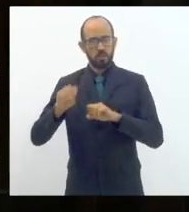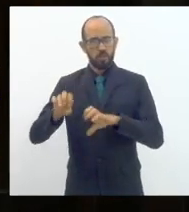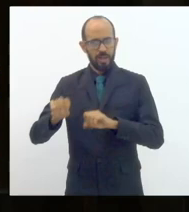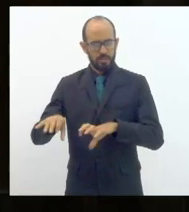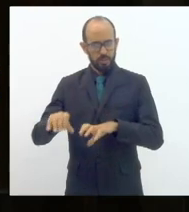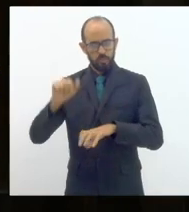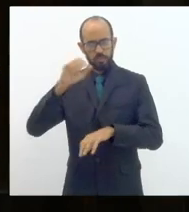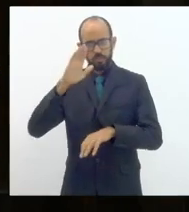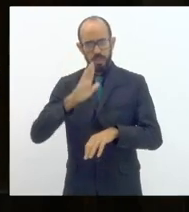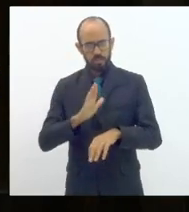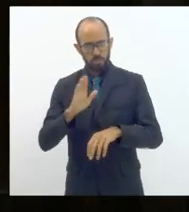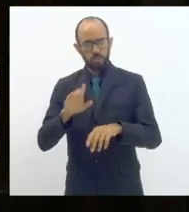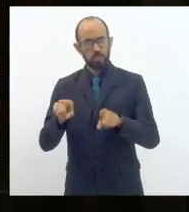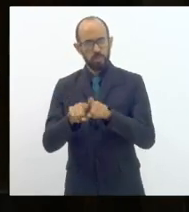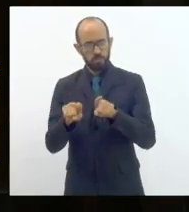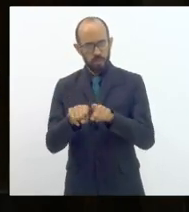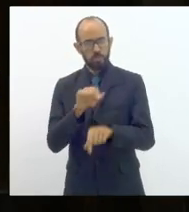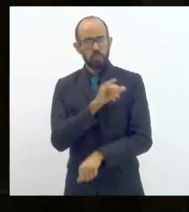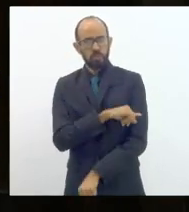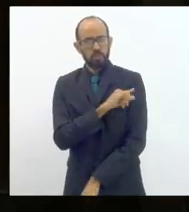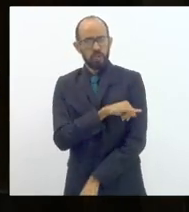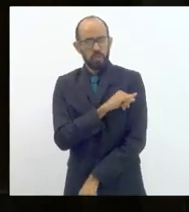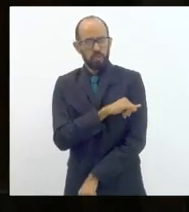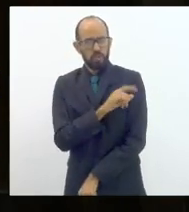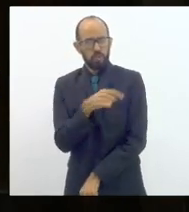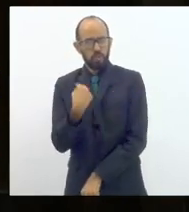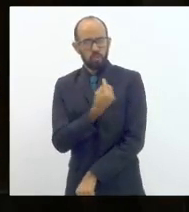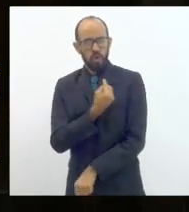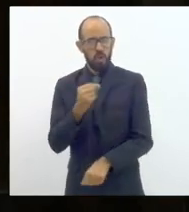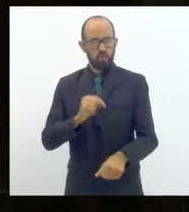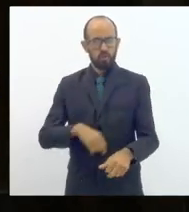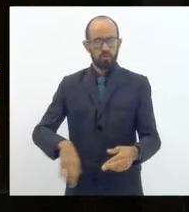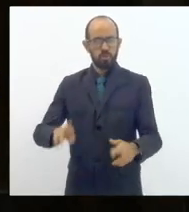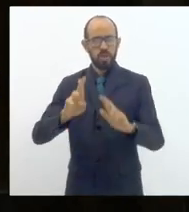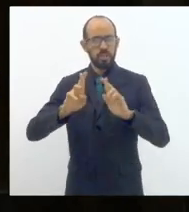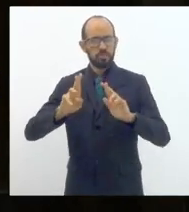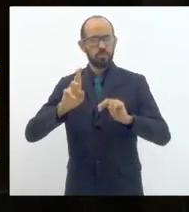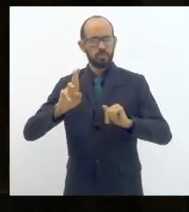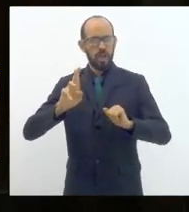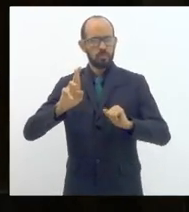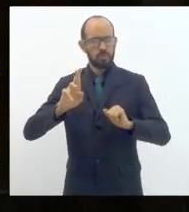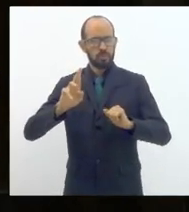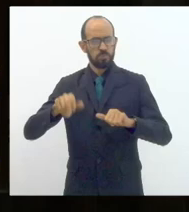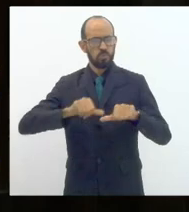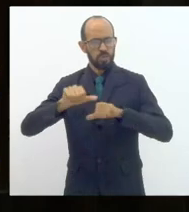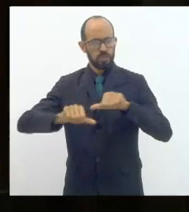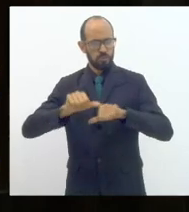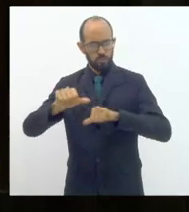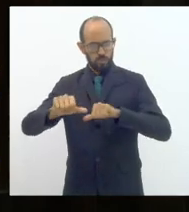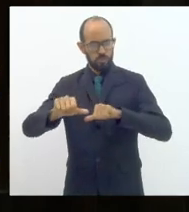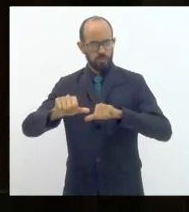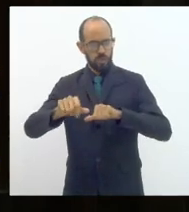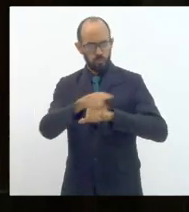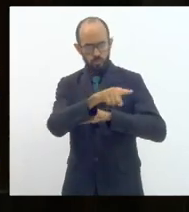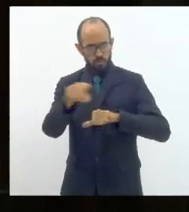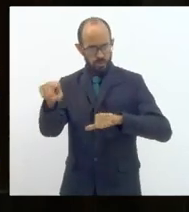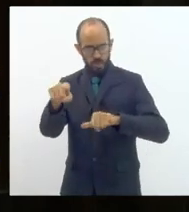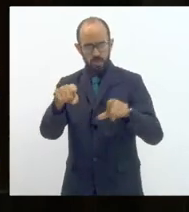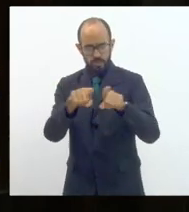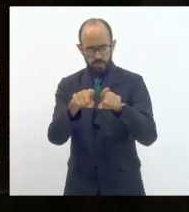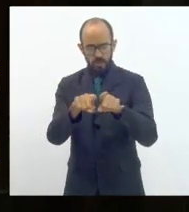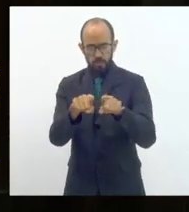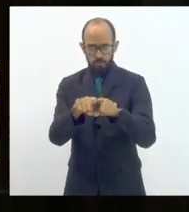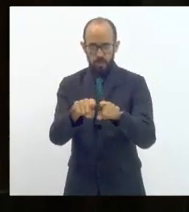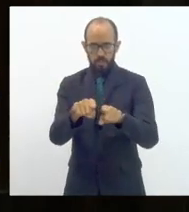a educação do Rio de Janeiro. Nós somos responsáveis por essa mudança. Vocês são responsáveis por essa